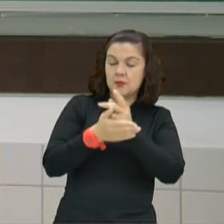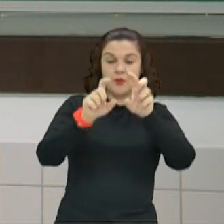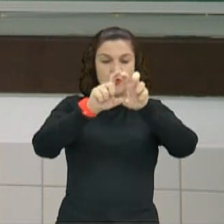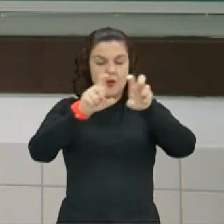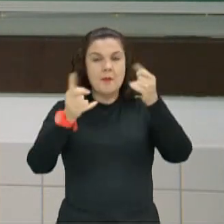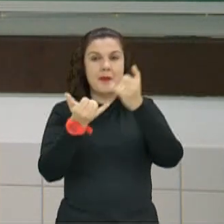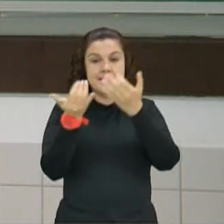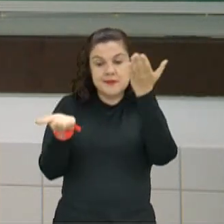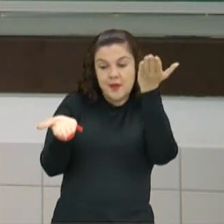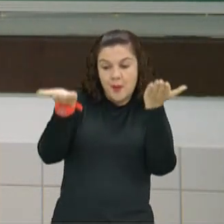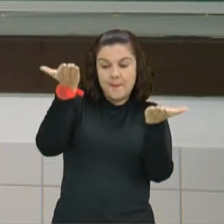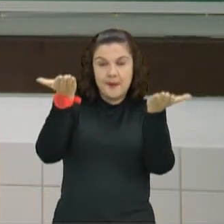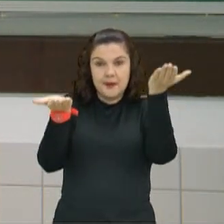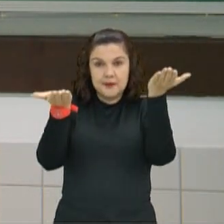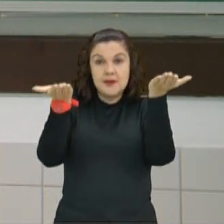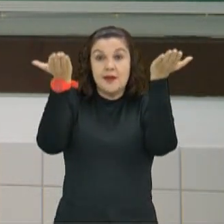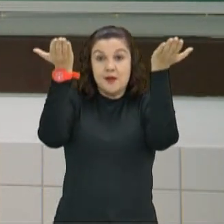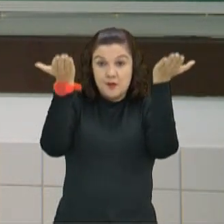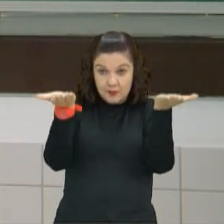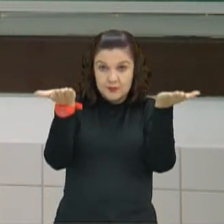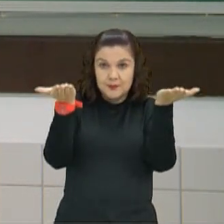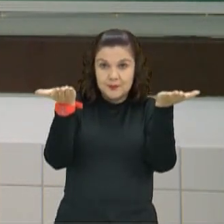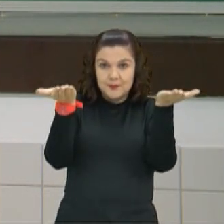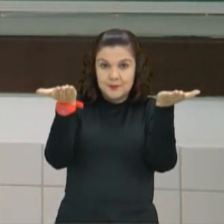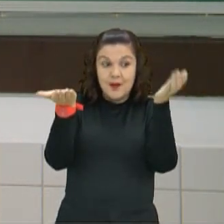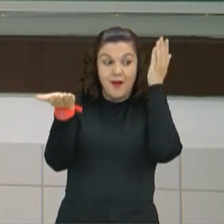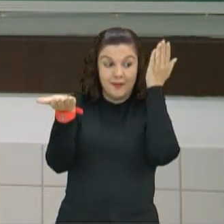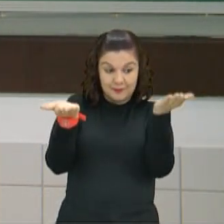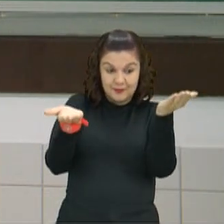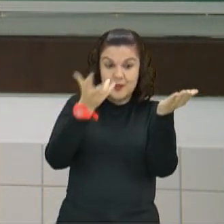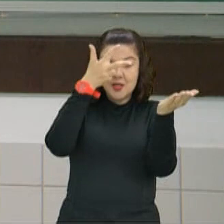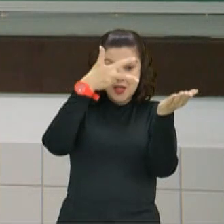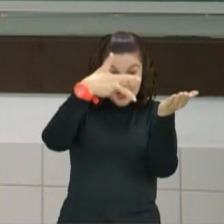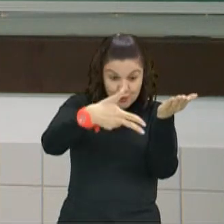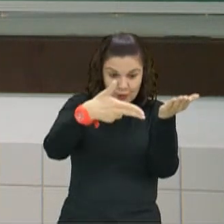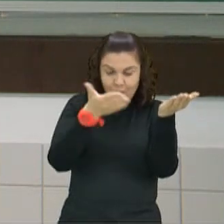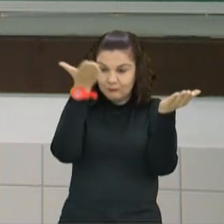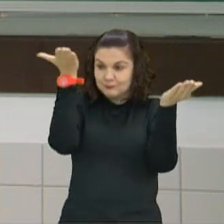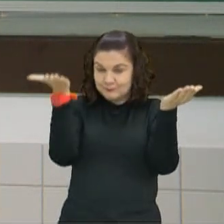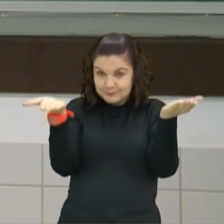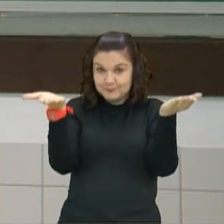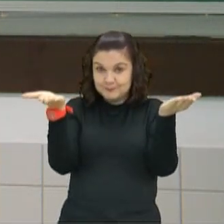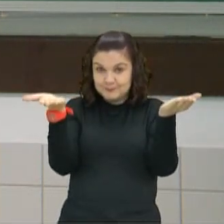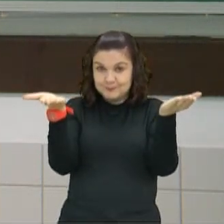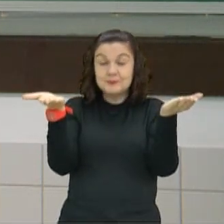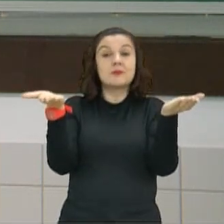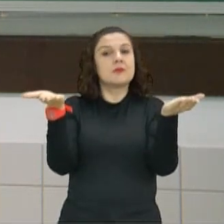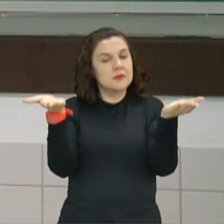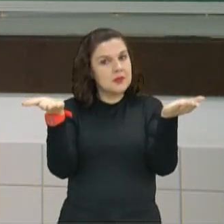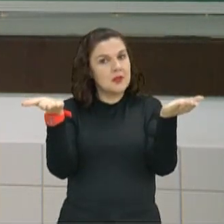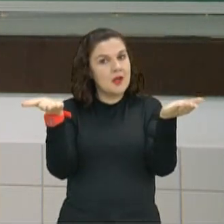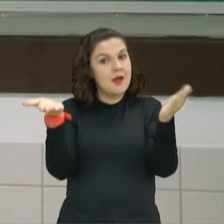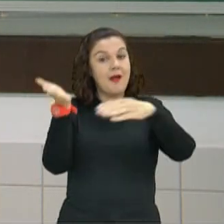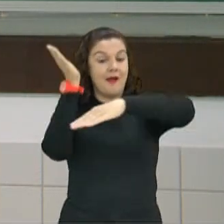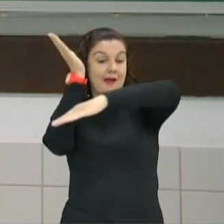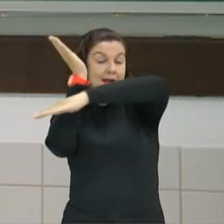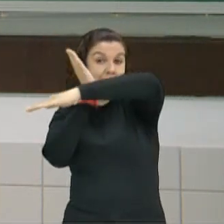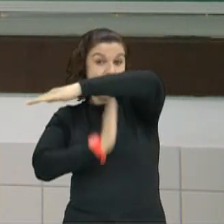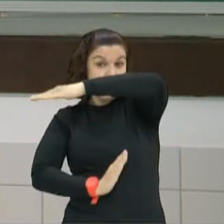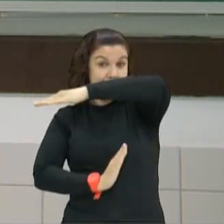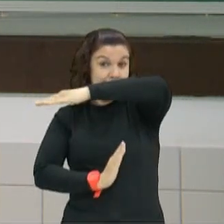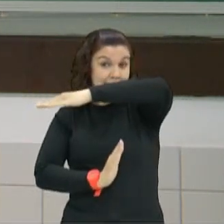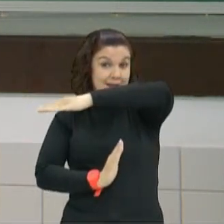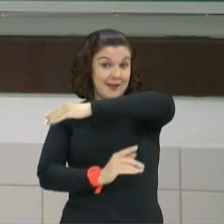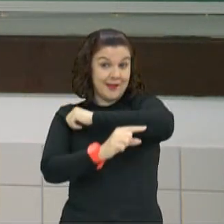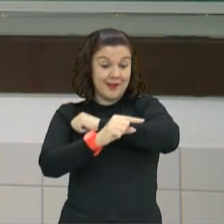uma balança. É aquele princípio de igualdade. O que tem que ter de um lado tem que ter do outro. É igual, certo? Mas na equação,